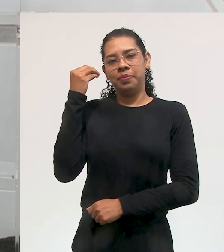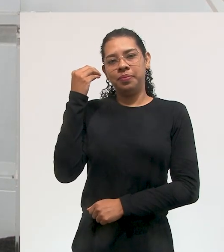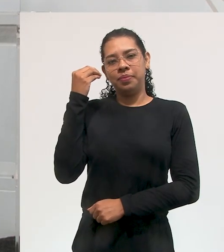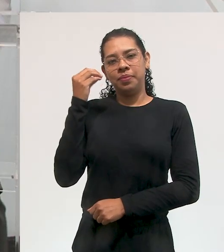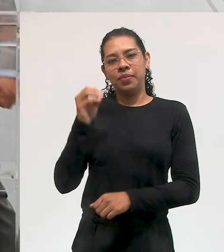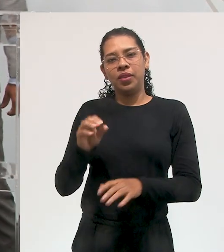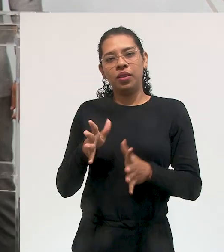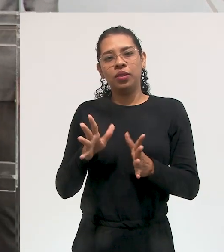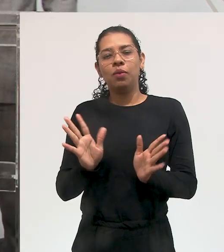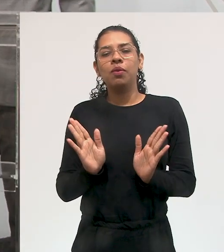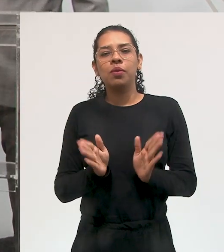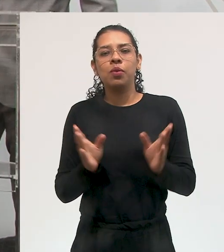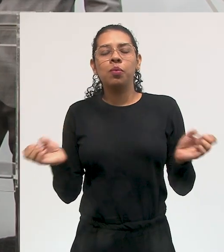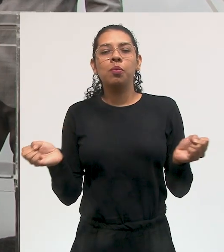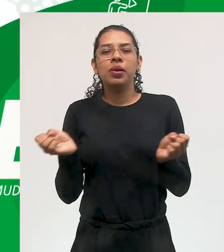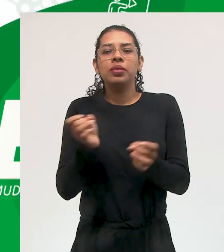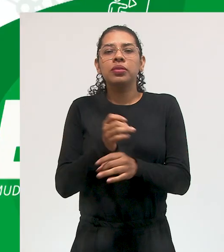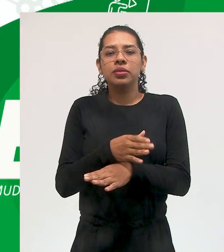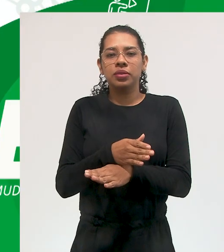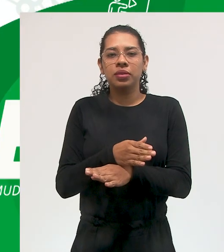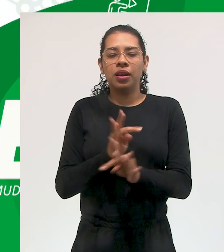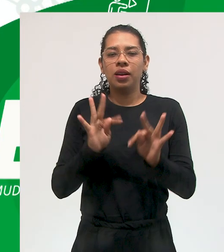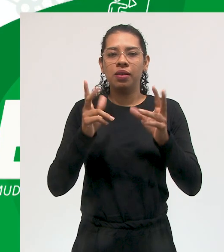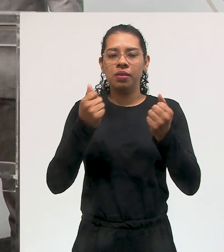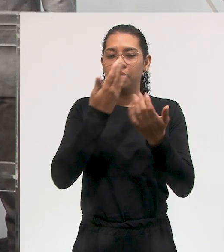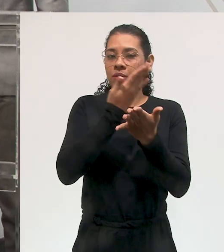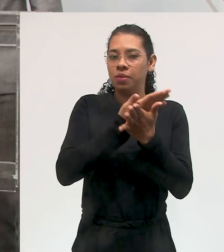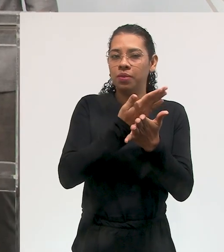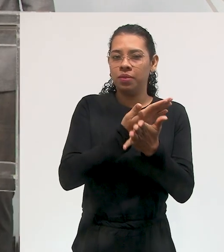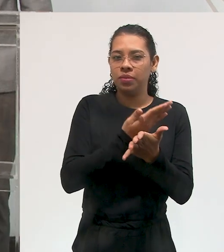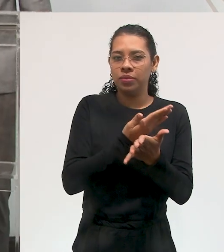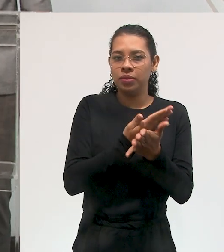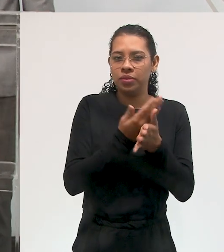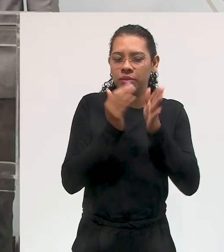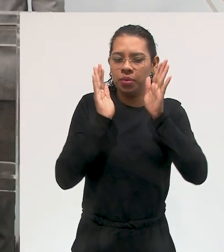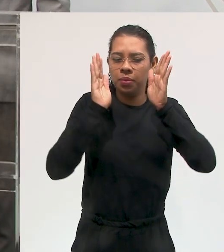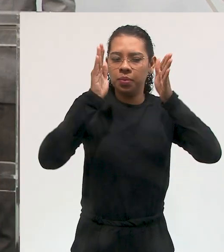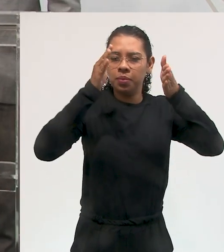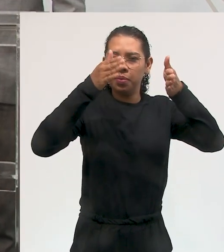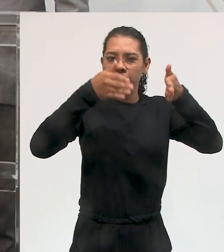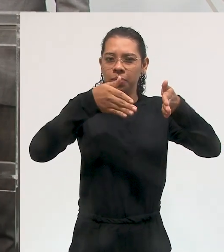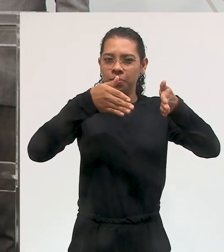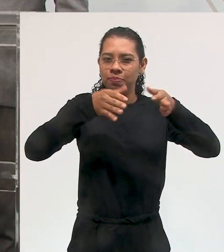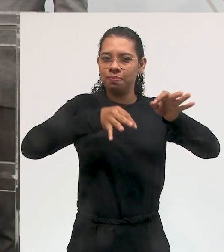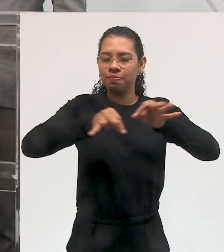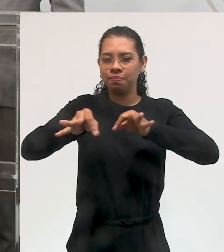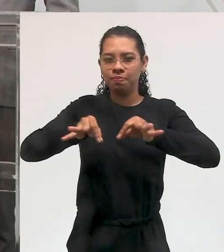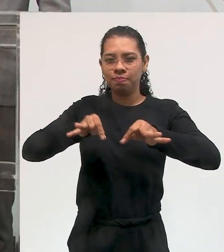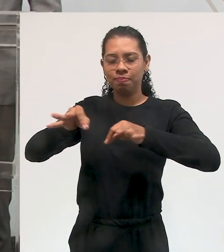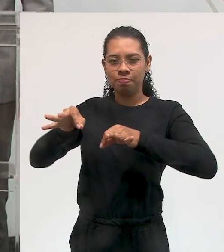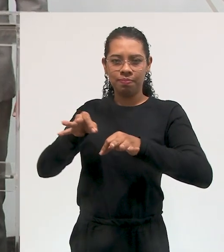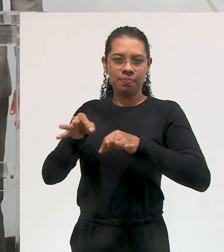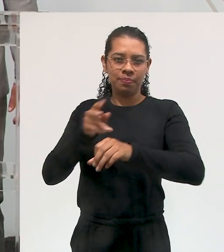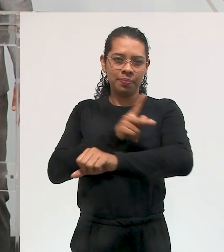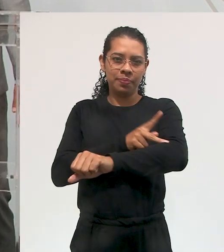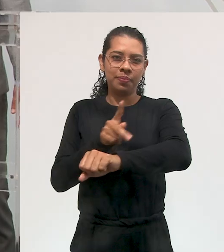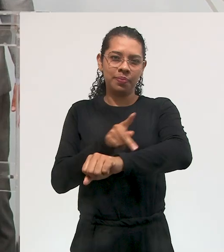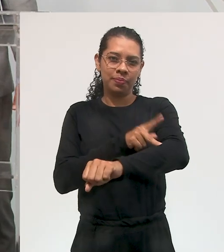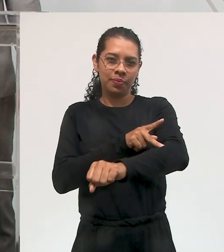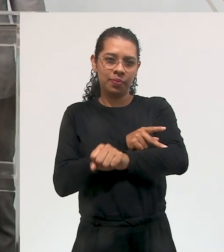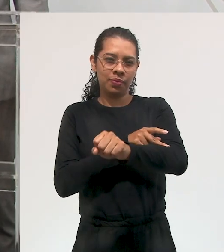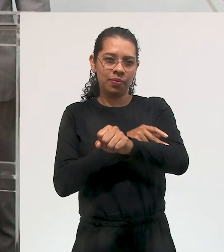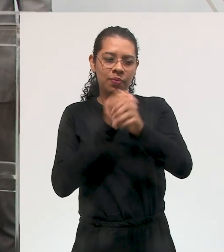ter que experimentar isso, ok? Pessoal, então eu queria fechar essa disciplina, né? A organização do trabalho pedagógico